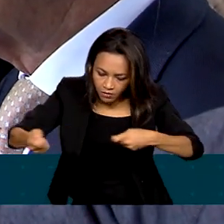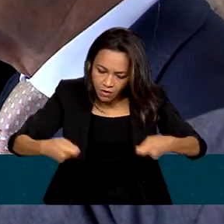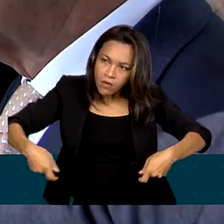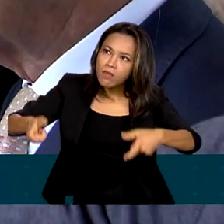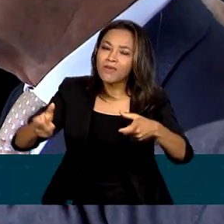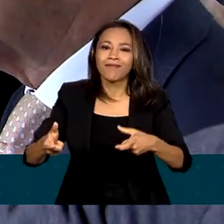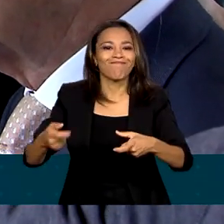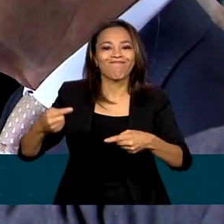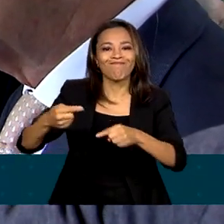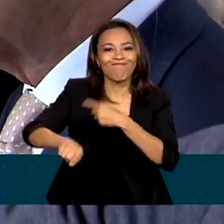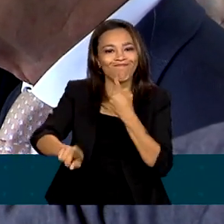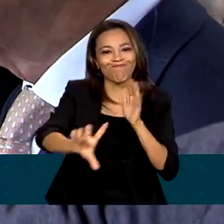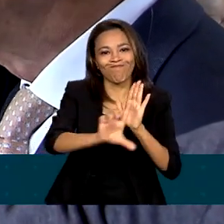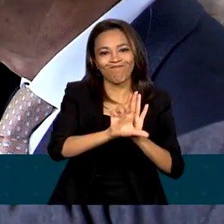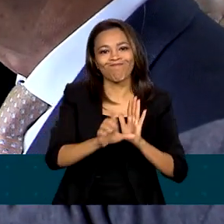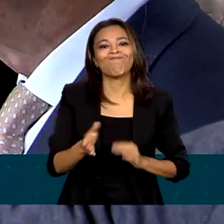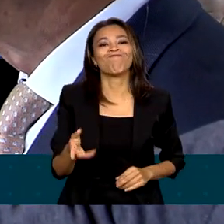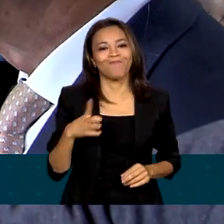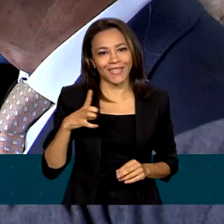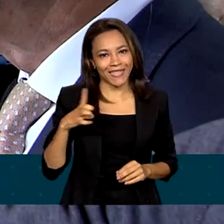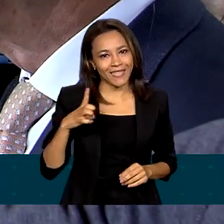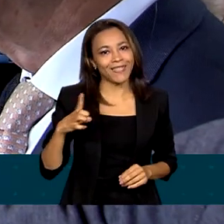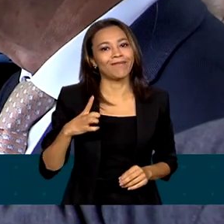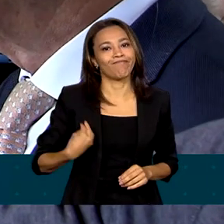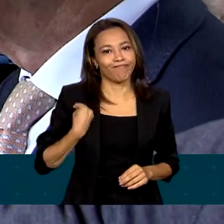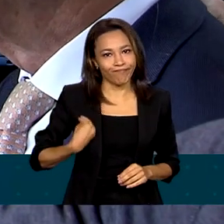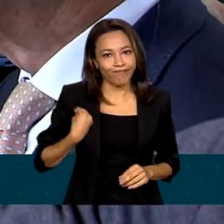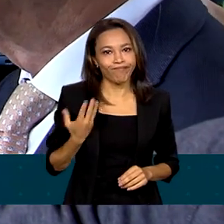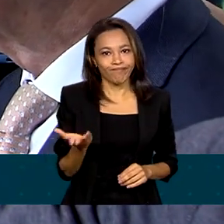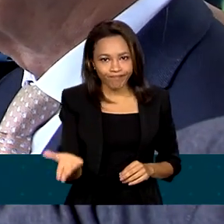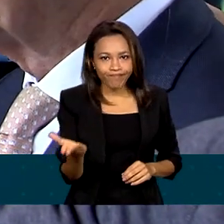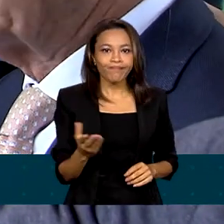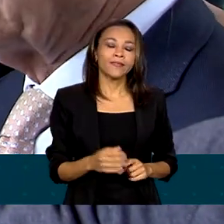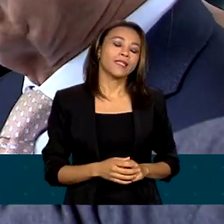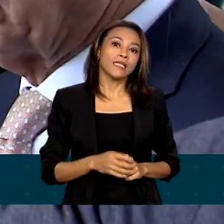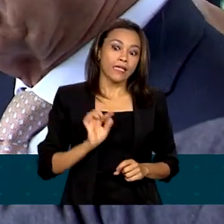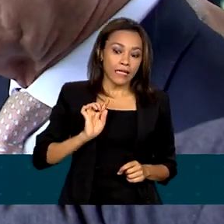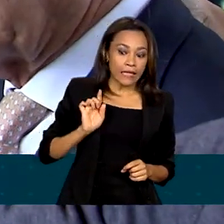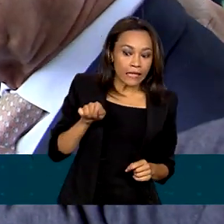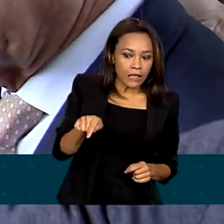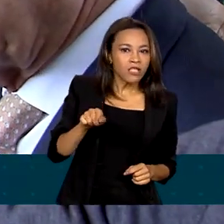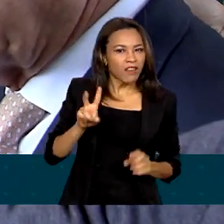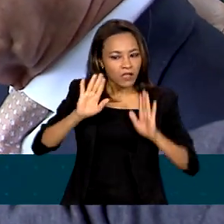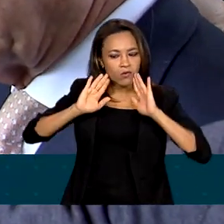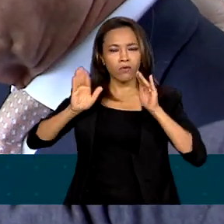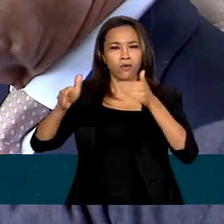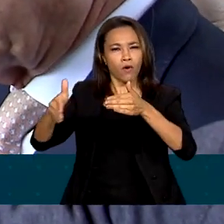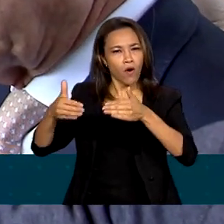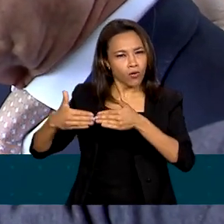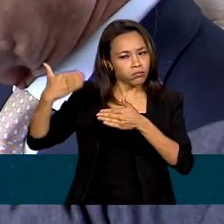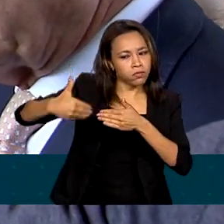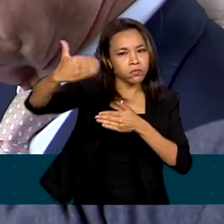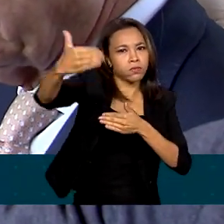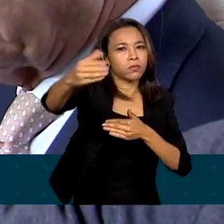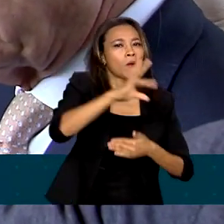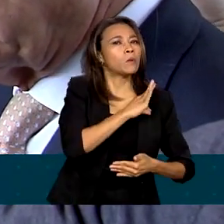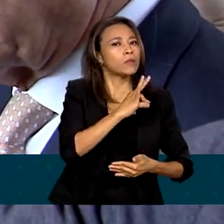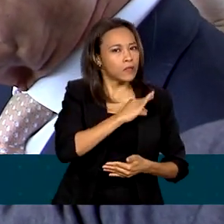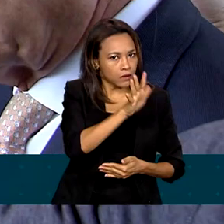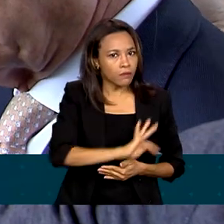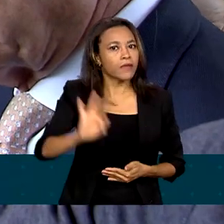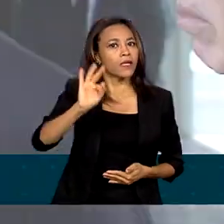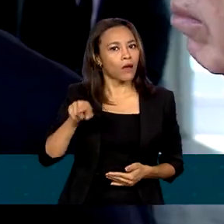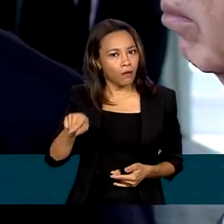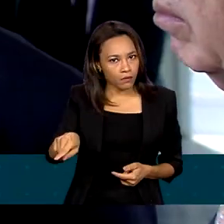áreas onde há apoio a essas operações ilegais. E esses serão alvos nos próximos dias de ações da